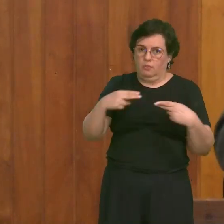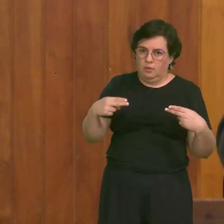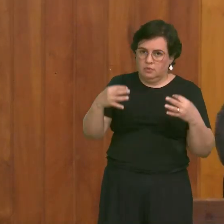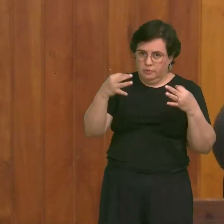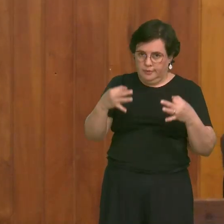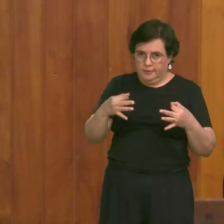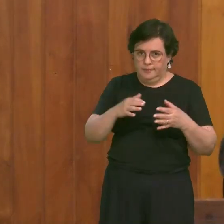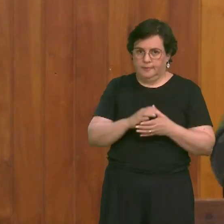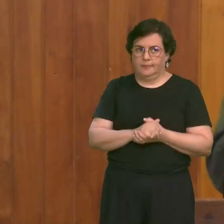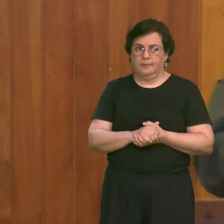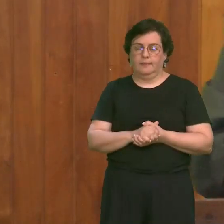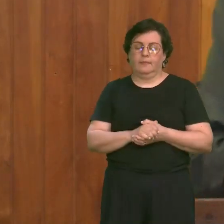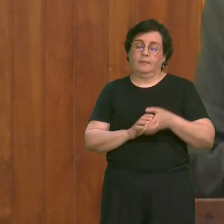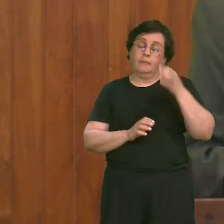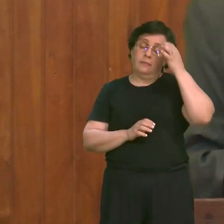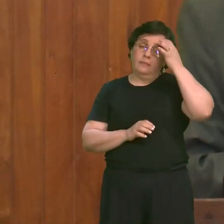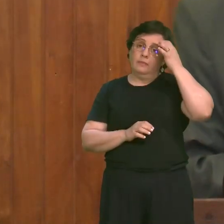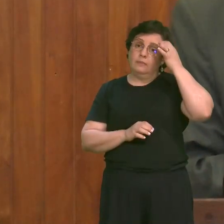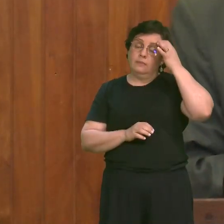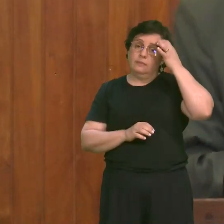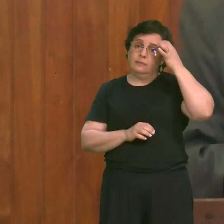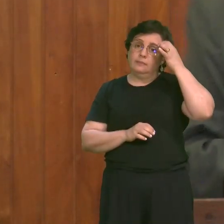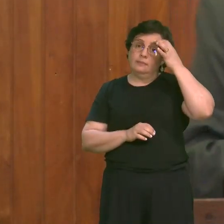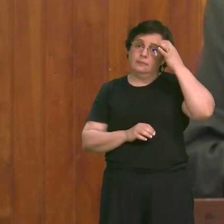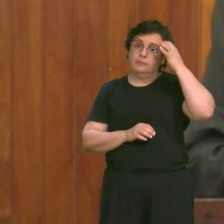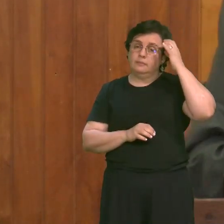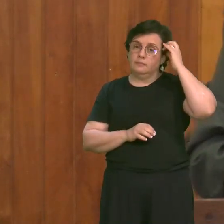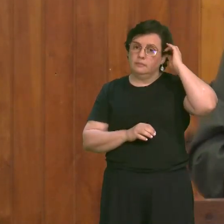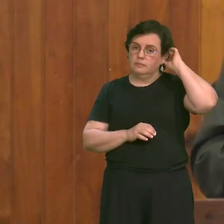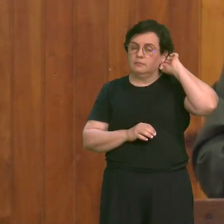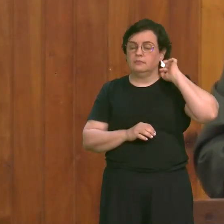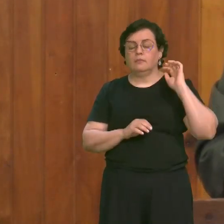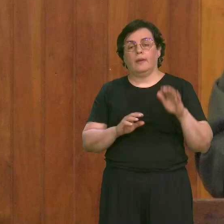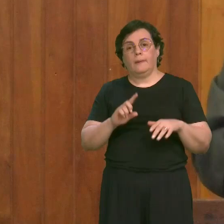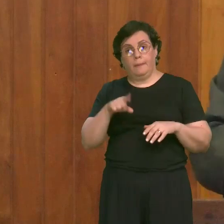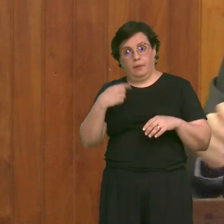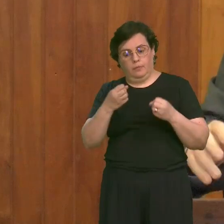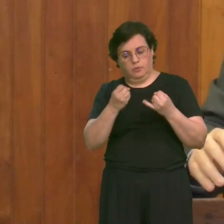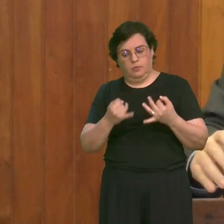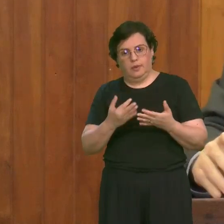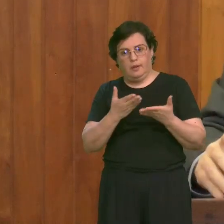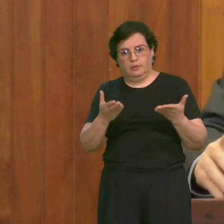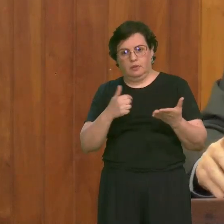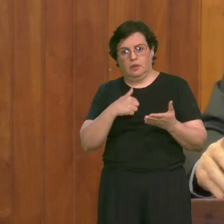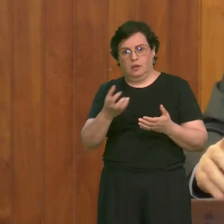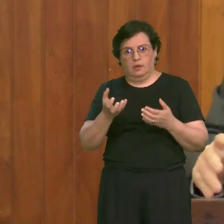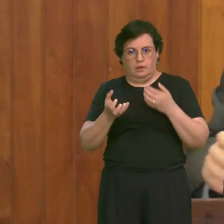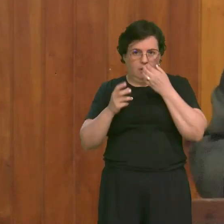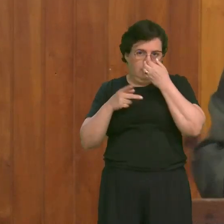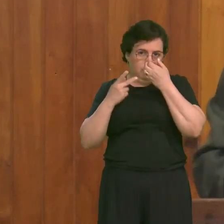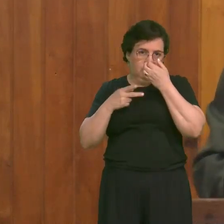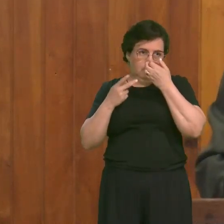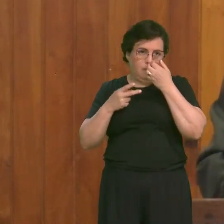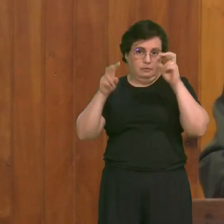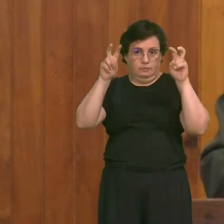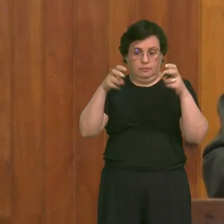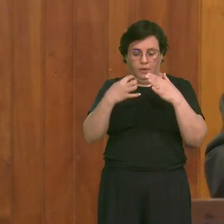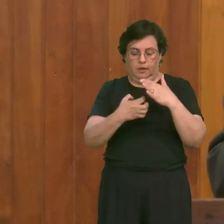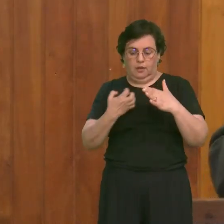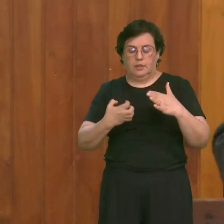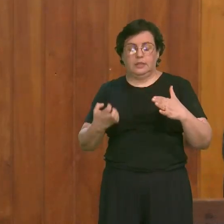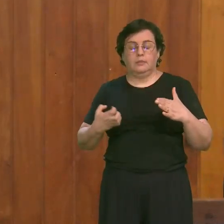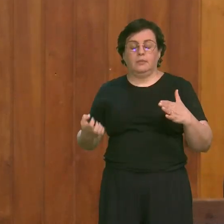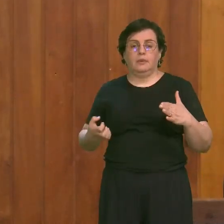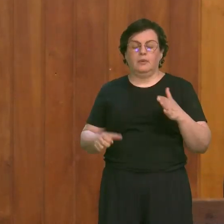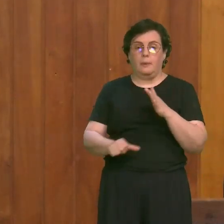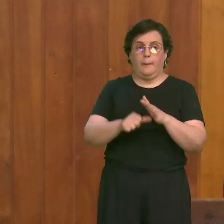então comentários desnecessários o aposto isso é o presidente eu quero entrar aqui nos assuntos das emendas